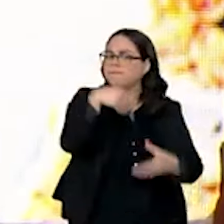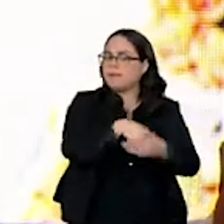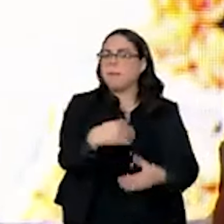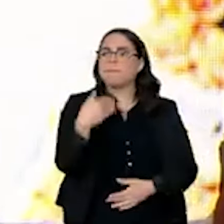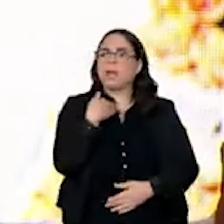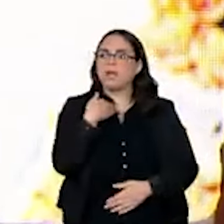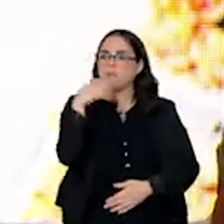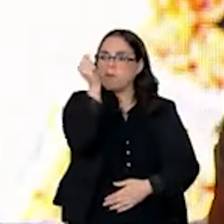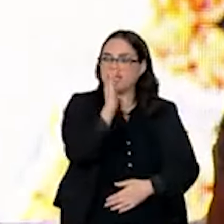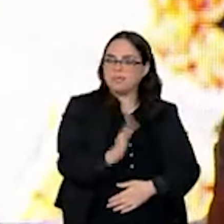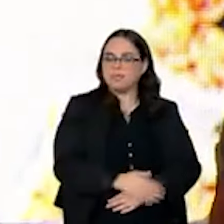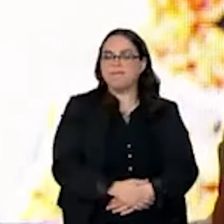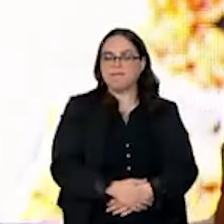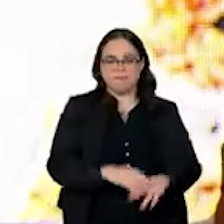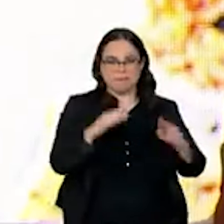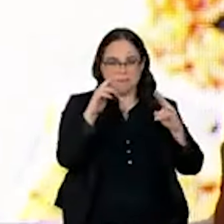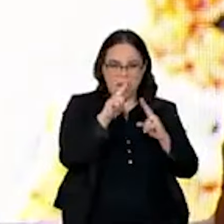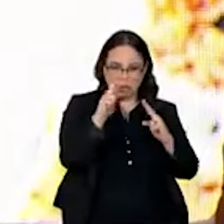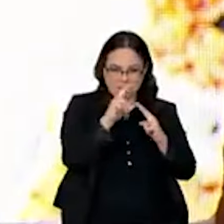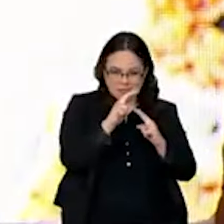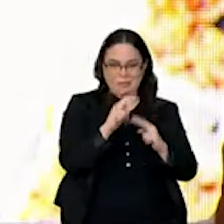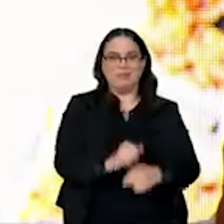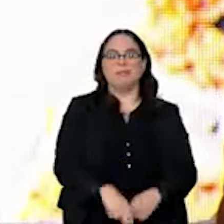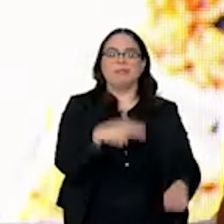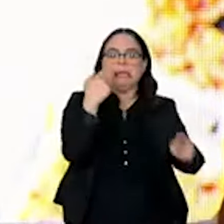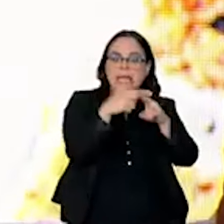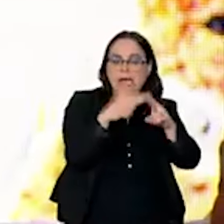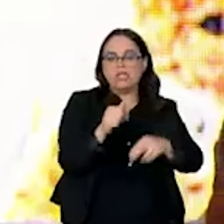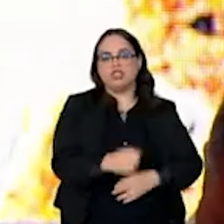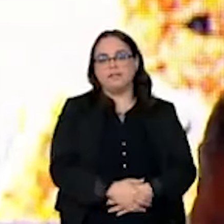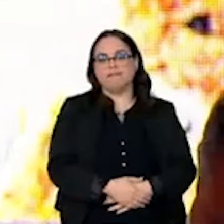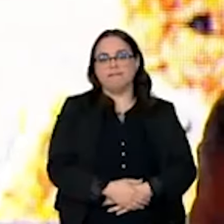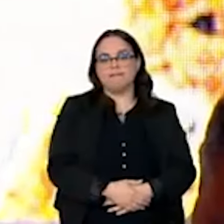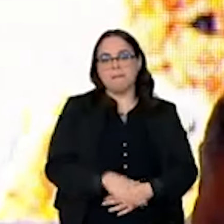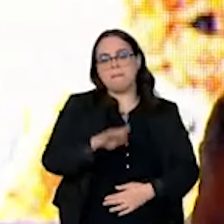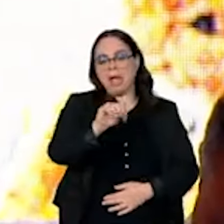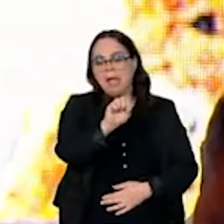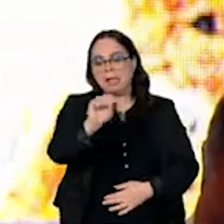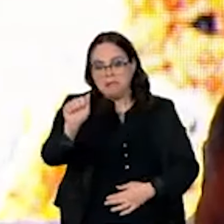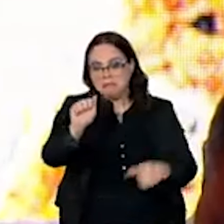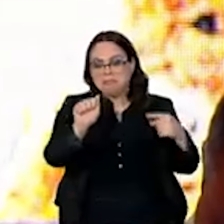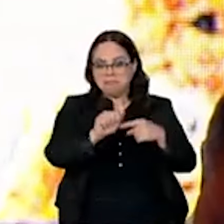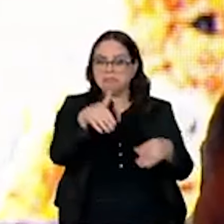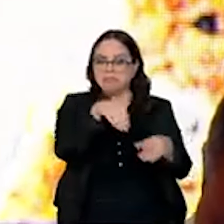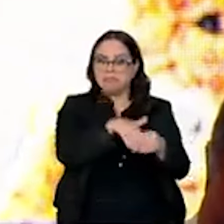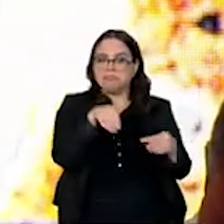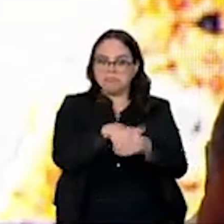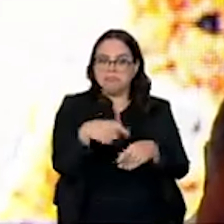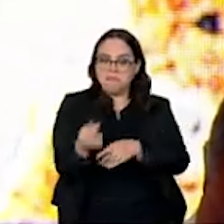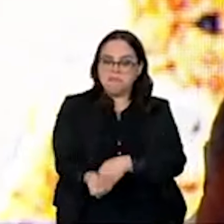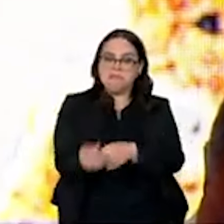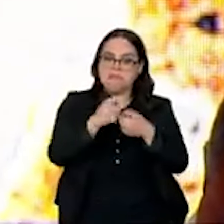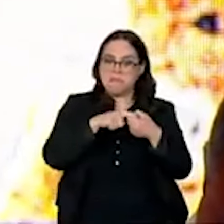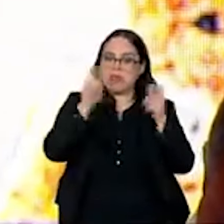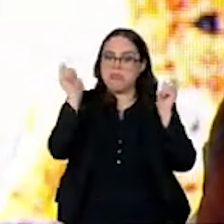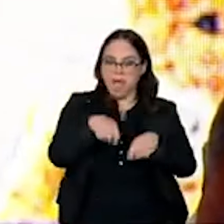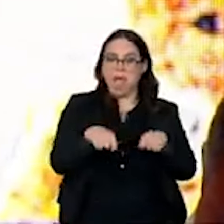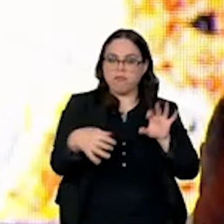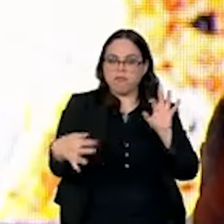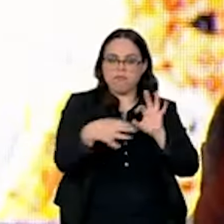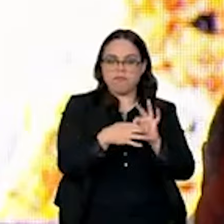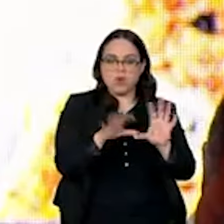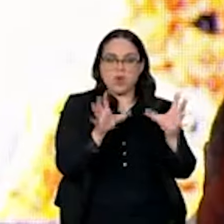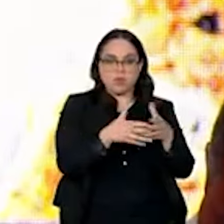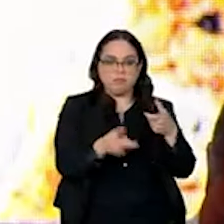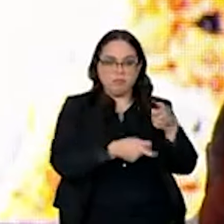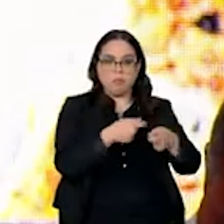Brasil, isso vale para a Caixa Econômica Federal, isso vale para o BASA, que agora voltou a emprestar dinheiro para pequeno, porque o